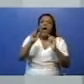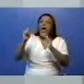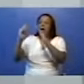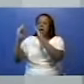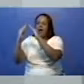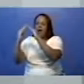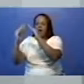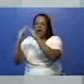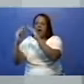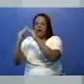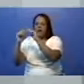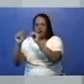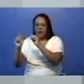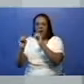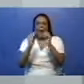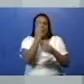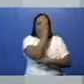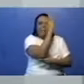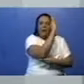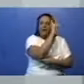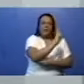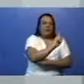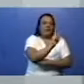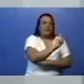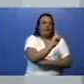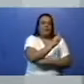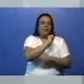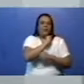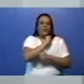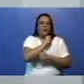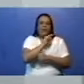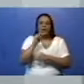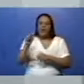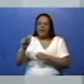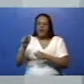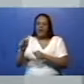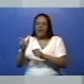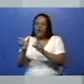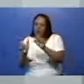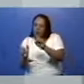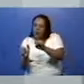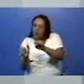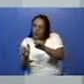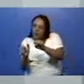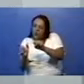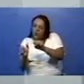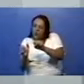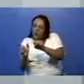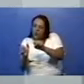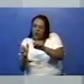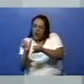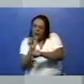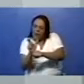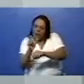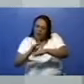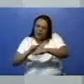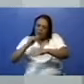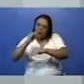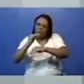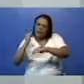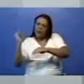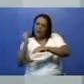São as casas. Lembra quem nasceu para ser núcleo do sujeito? Substantivo. Saio procurando o substantivo, vejo de quem que está falando.